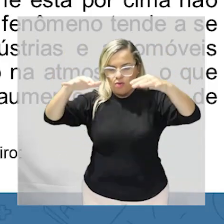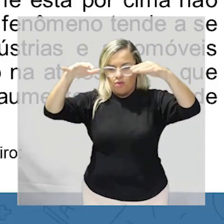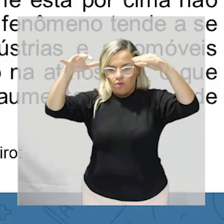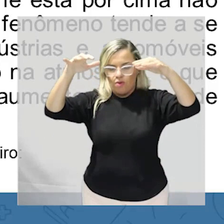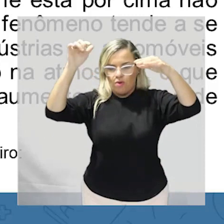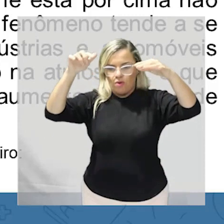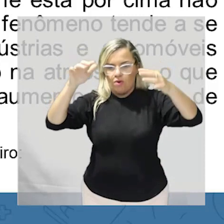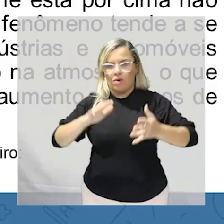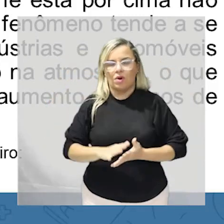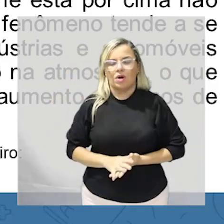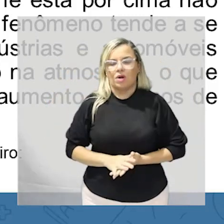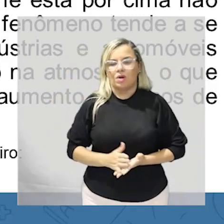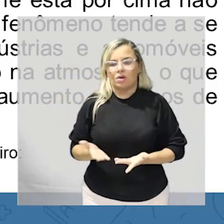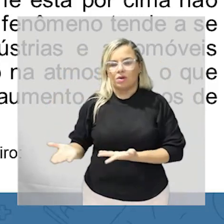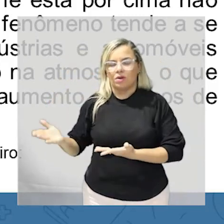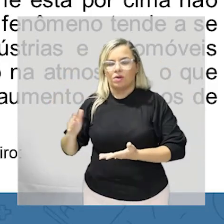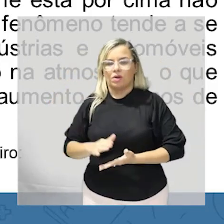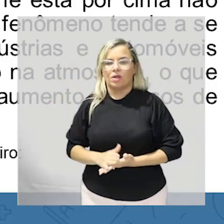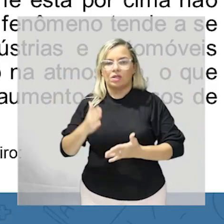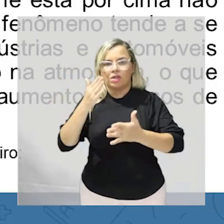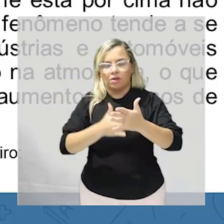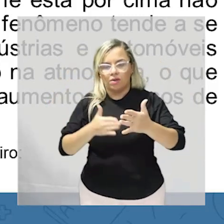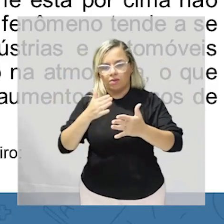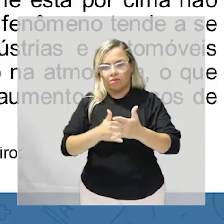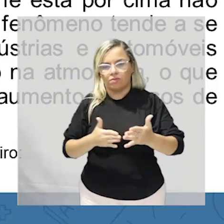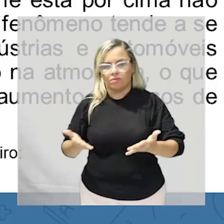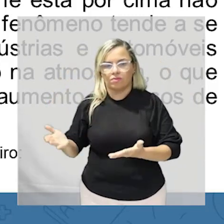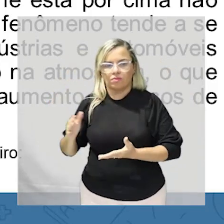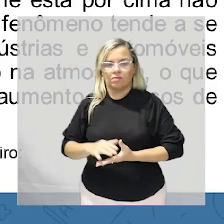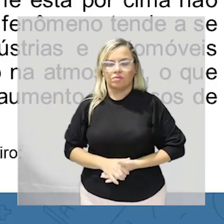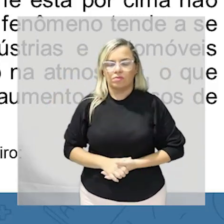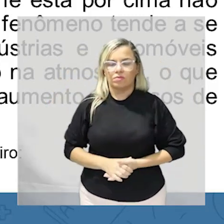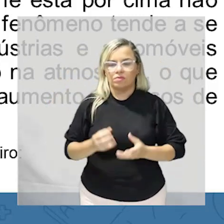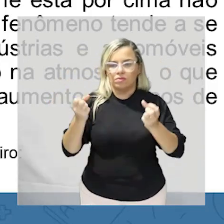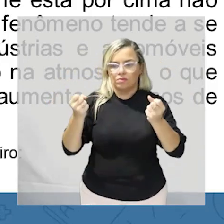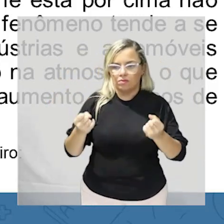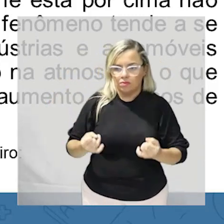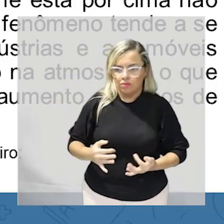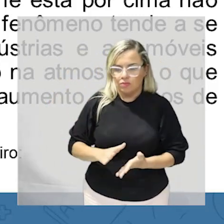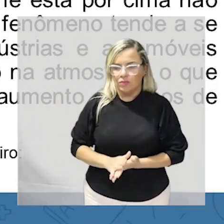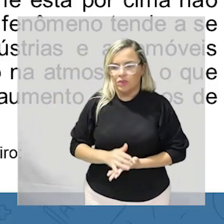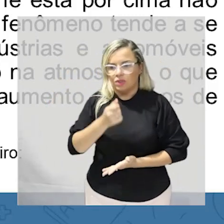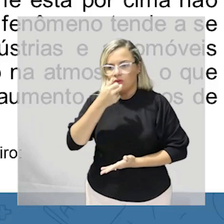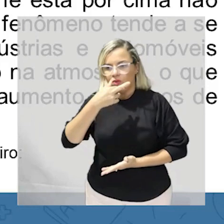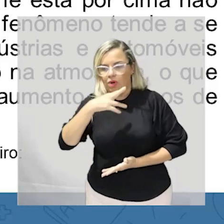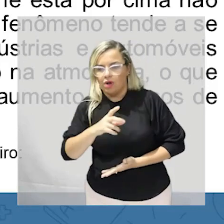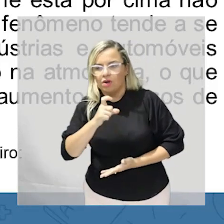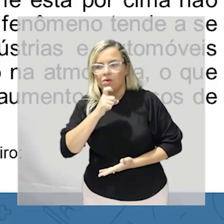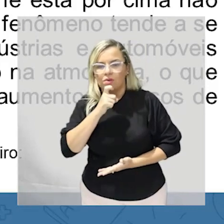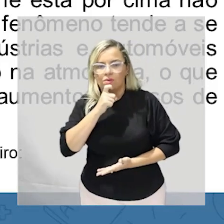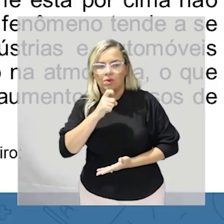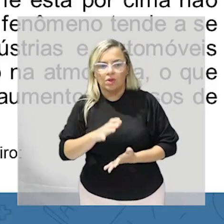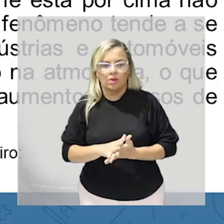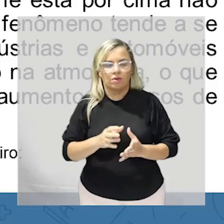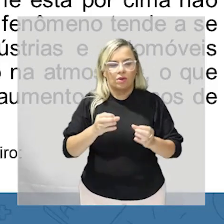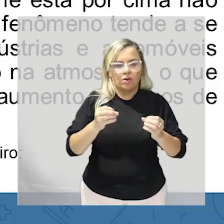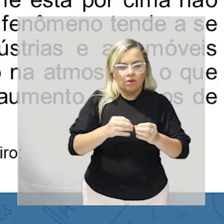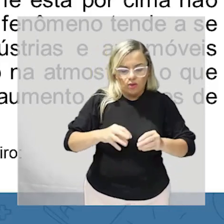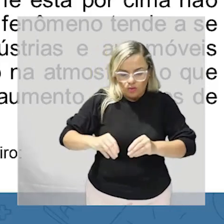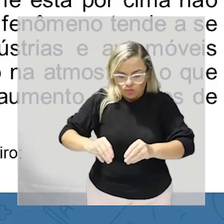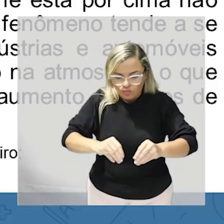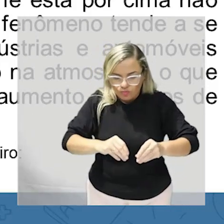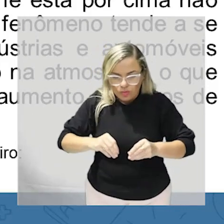ar, ele faz esse ciclo. E aqui está sendo impedido, tá certo? Aí ele diz, ó, dessa forma, o ar frio fica próximo